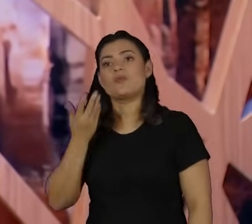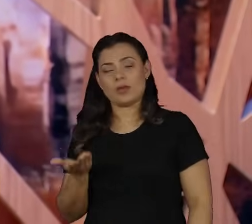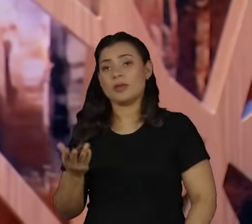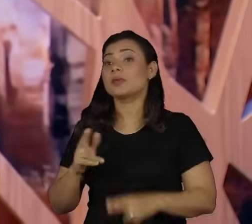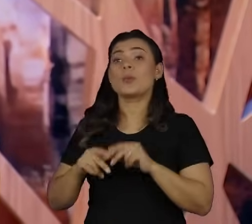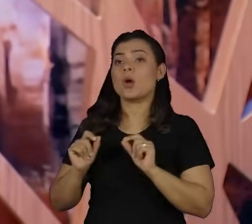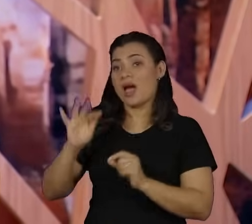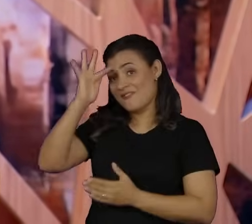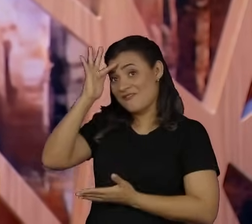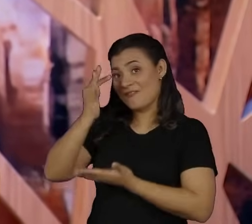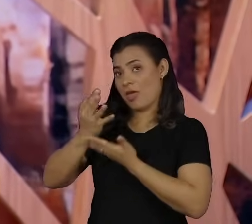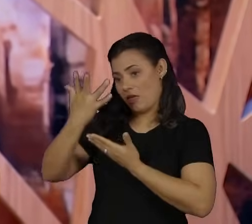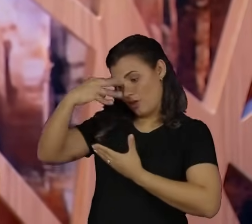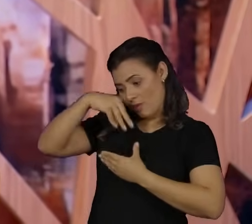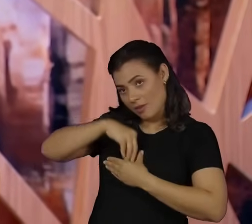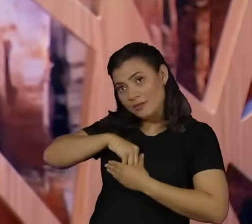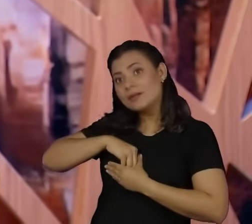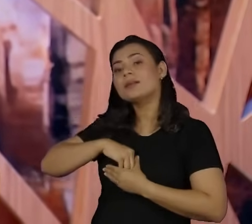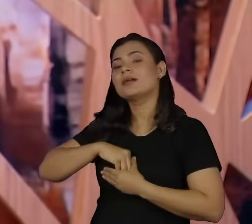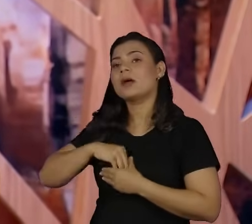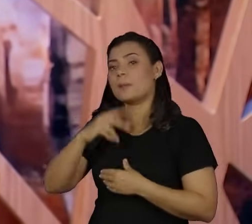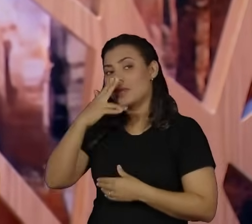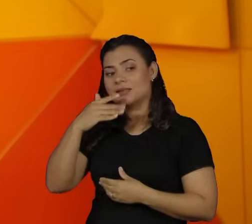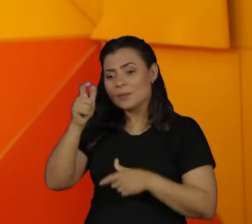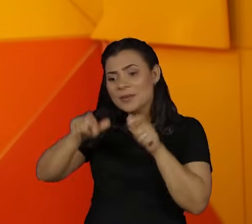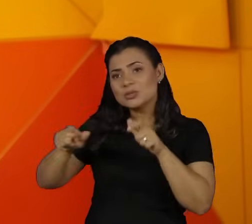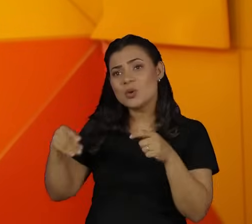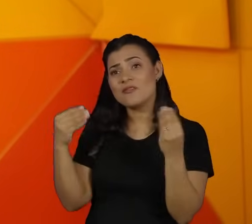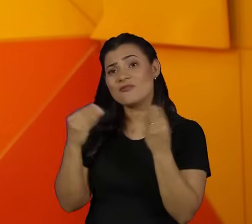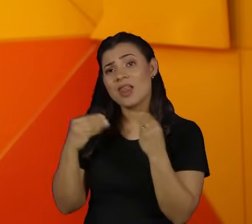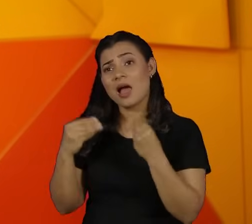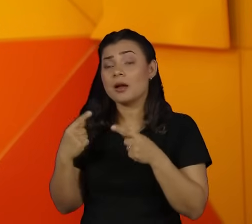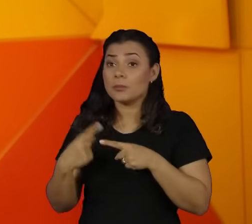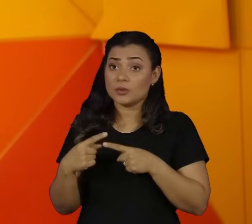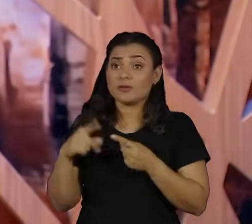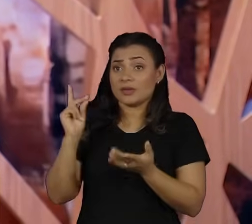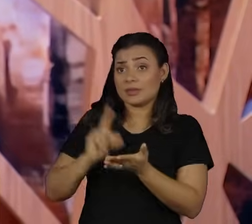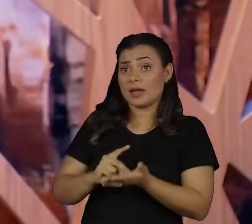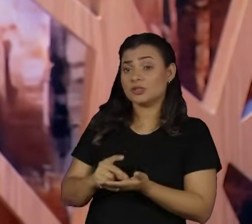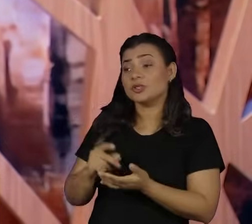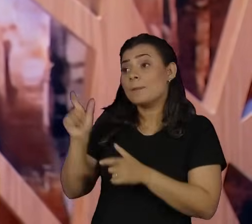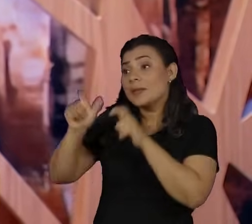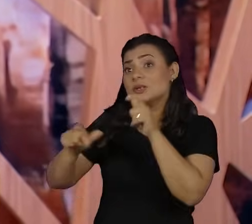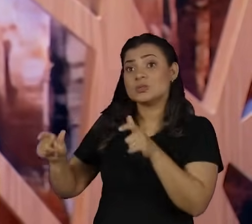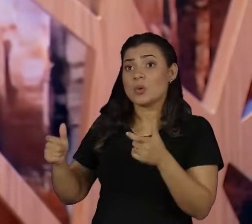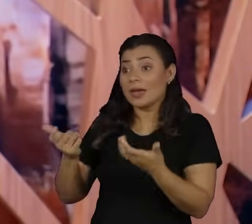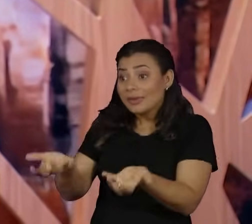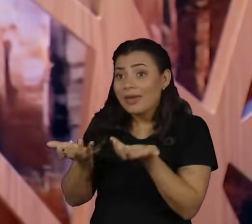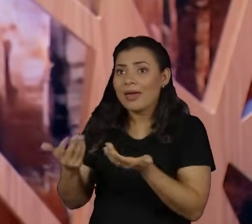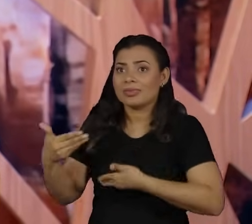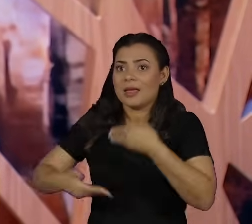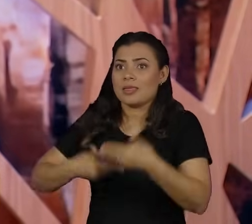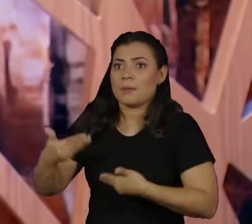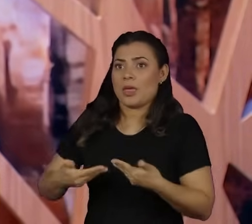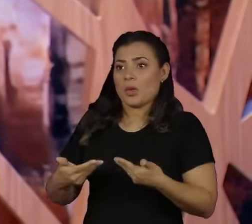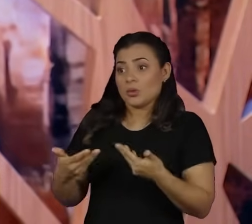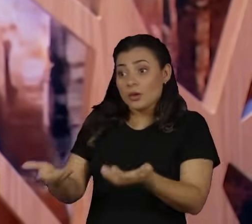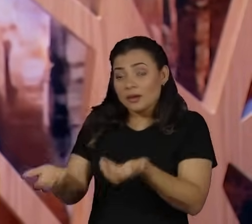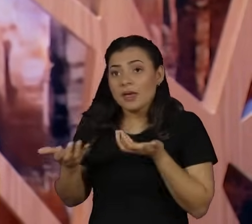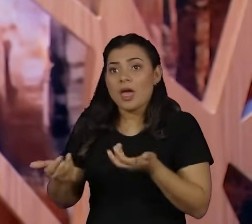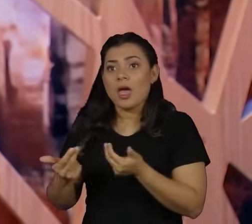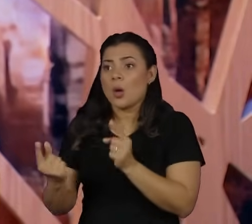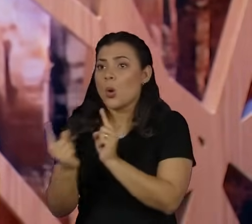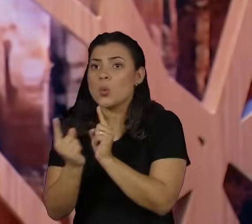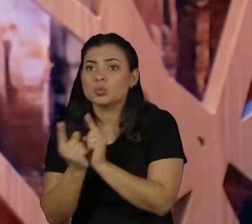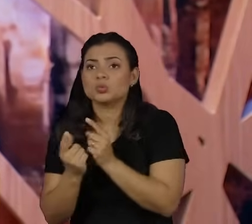fé, se aproveitam dessa vulnerabilidade, porque querendo ou não, quando uma pessoa busca um tratamento holístico ou